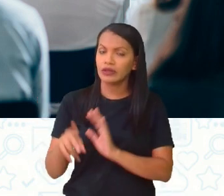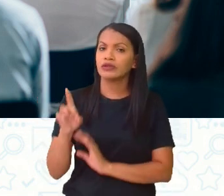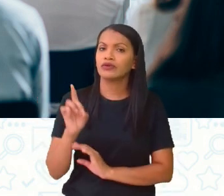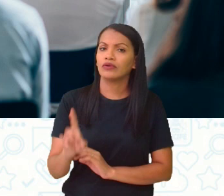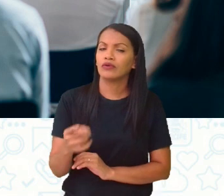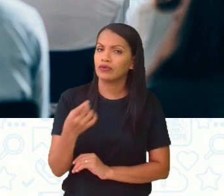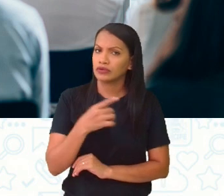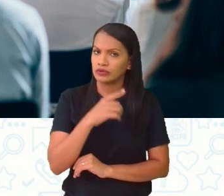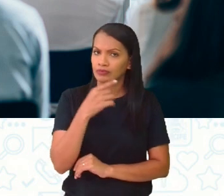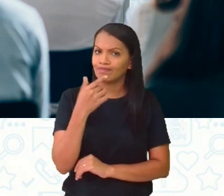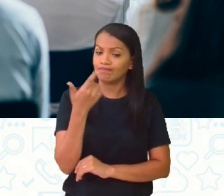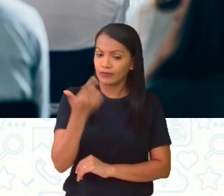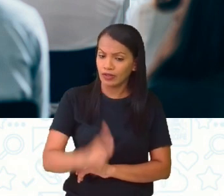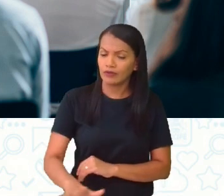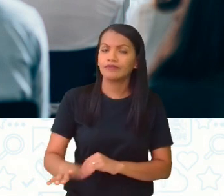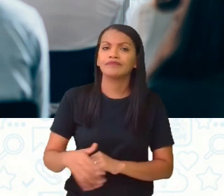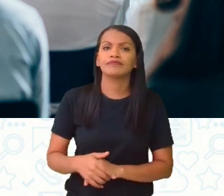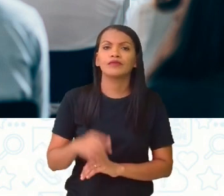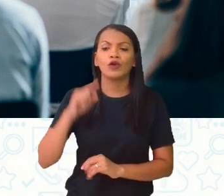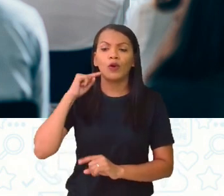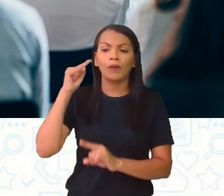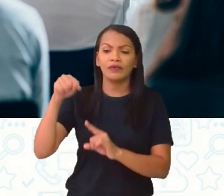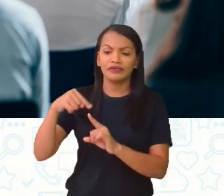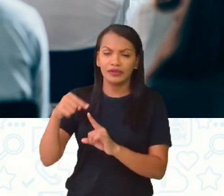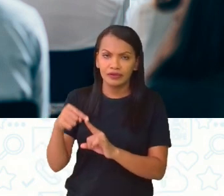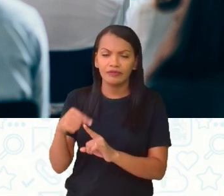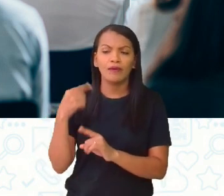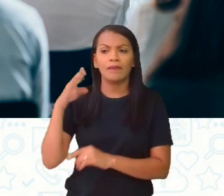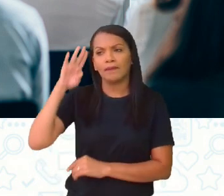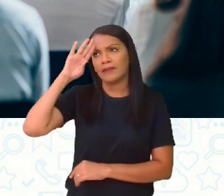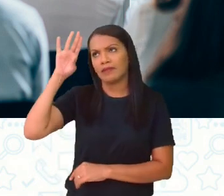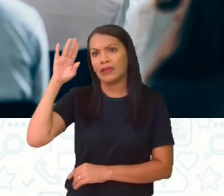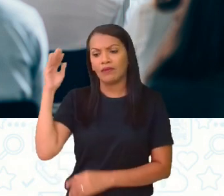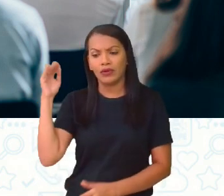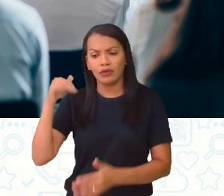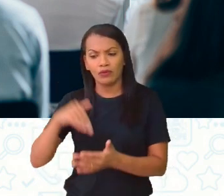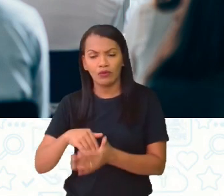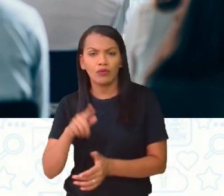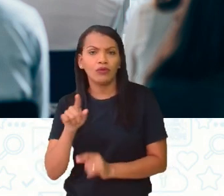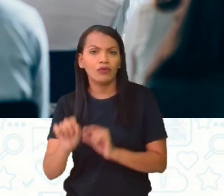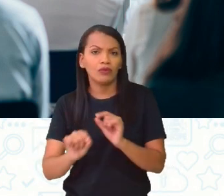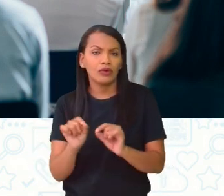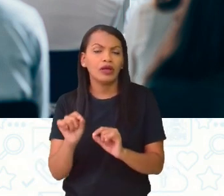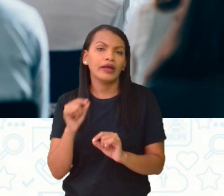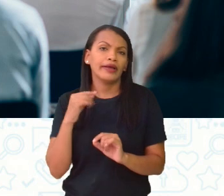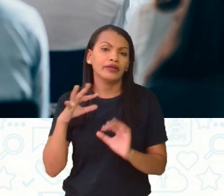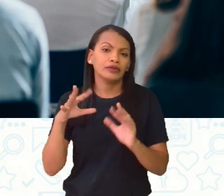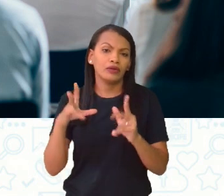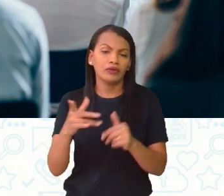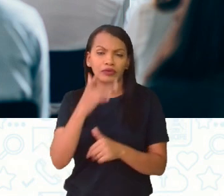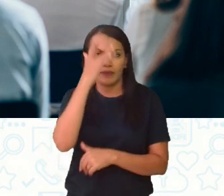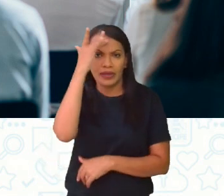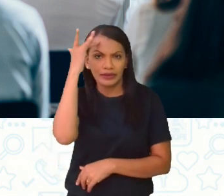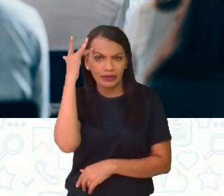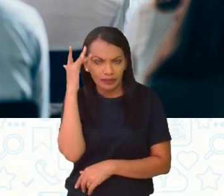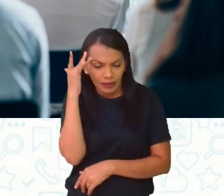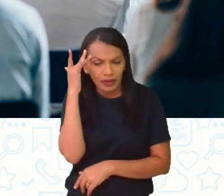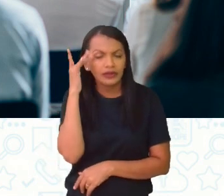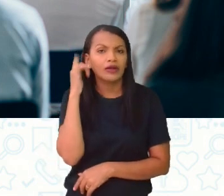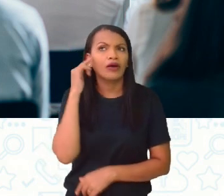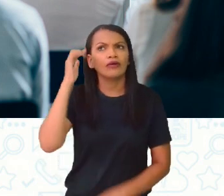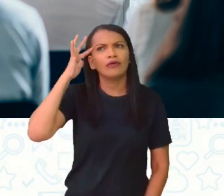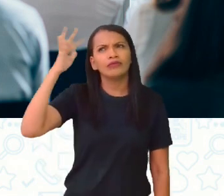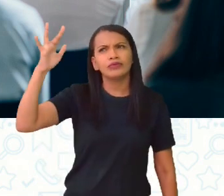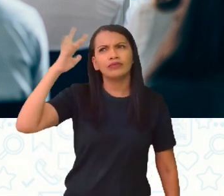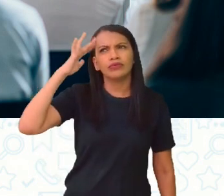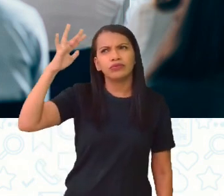O objetivo principal e último desse gênero oral é levar todos os participantes a uma